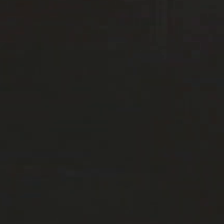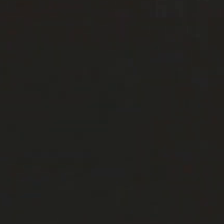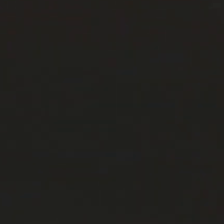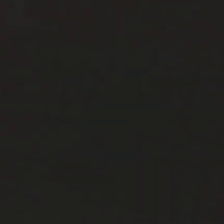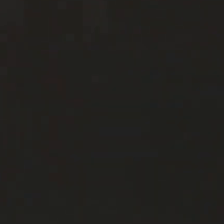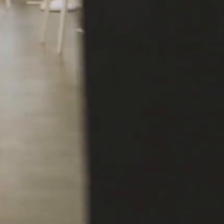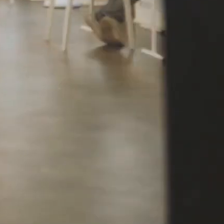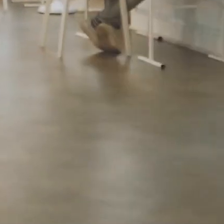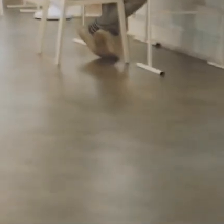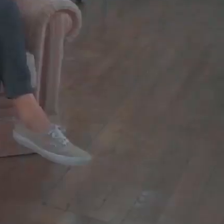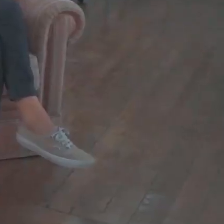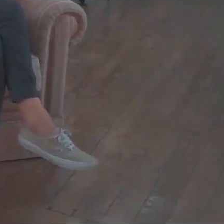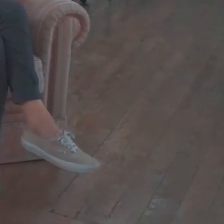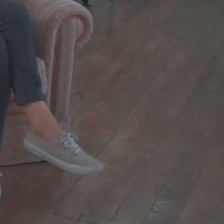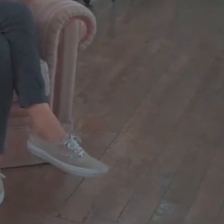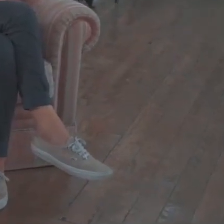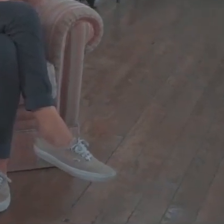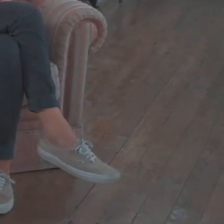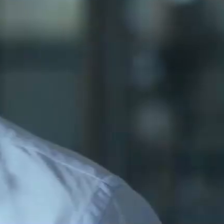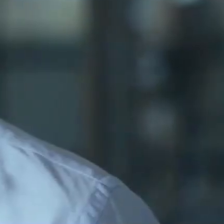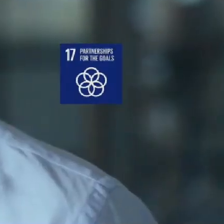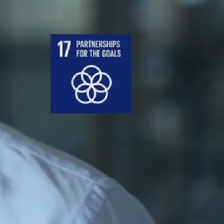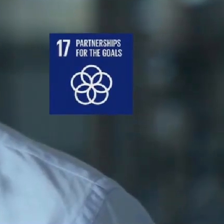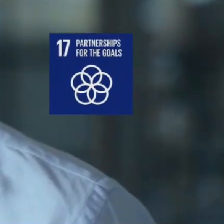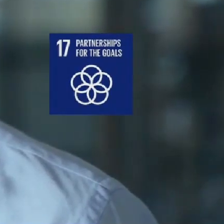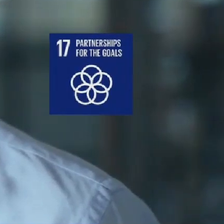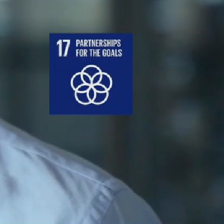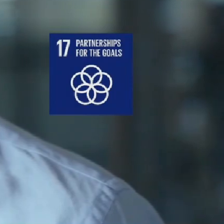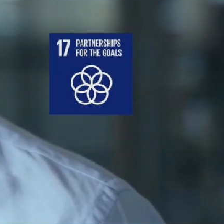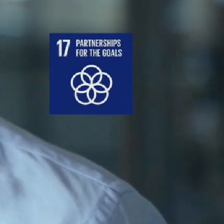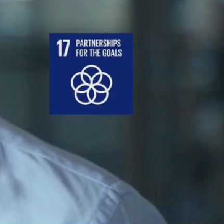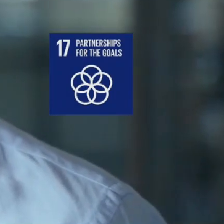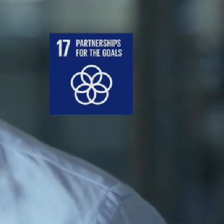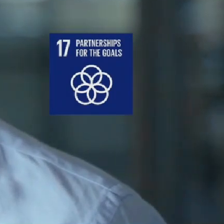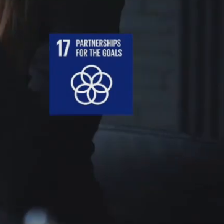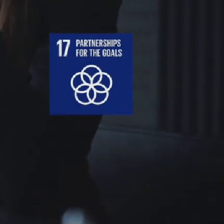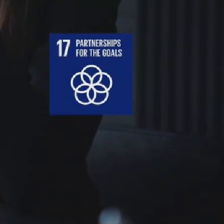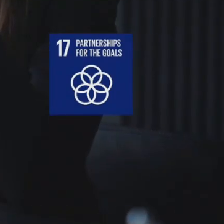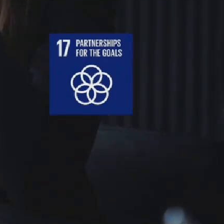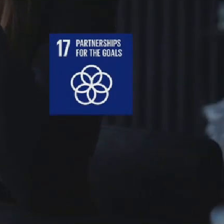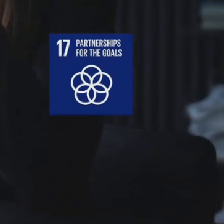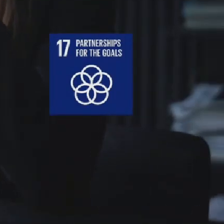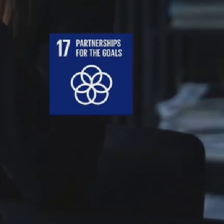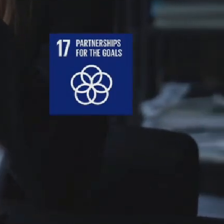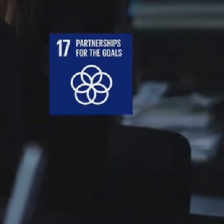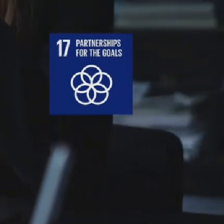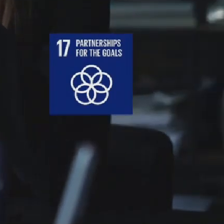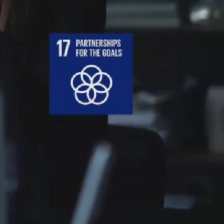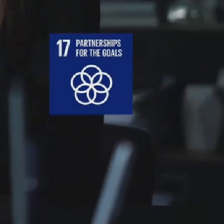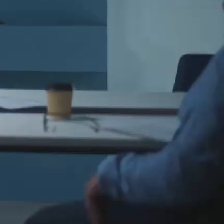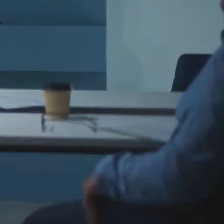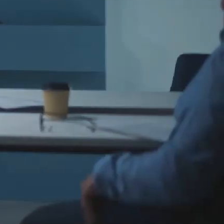Por isso, estamos a abrir as portas da Casa do Impacto. A todos os que queiram agir ao lado das nossas causas e contribuir para um futuro